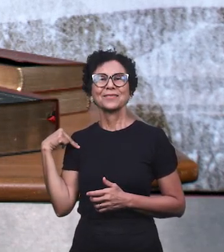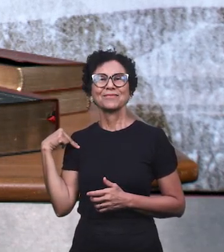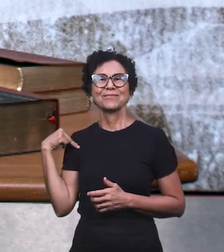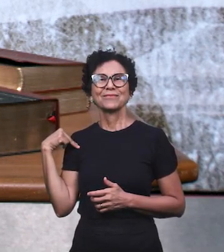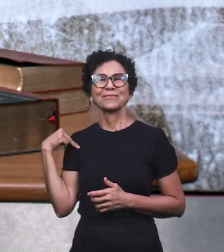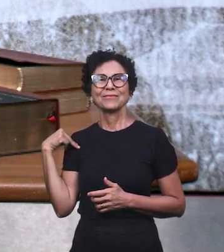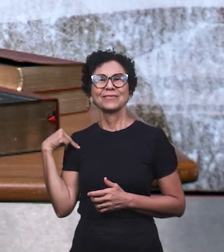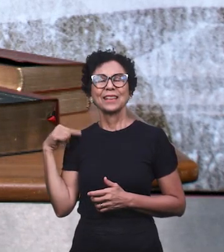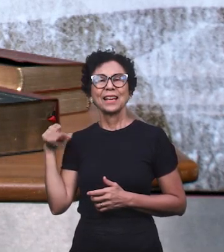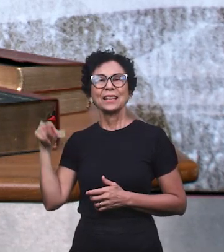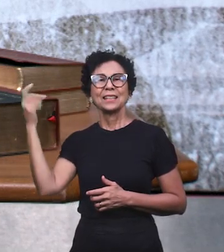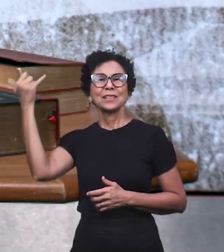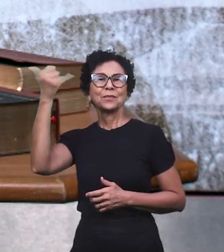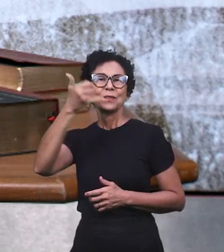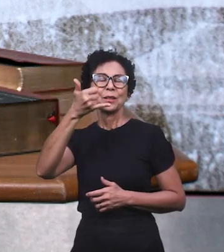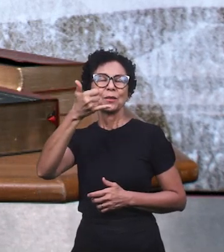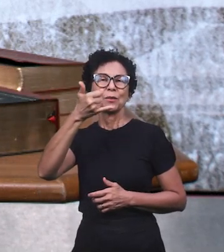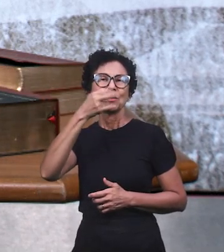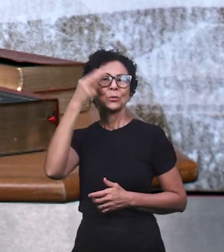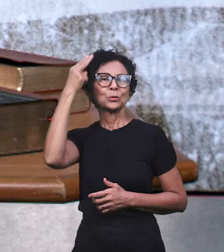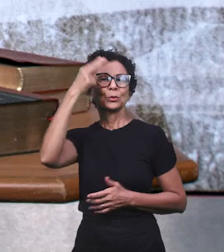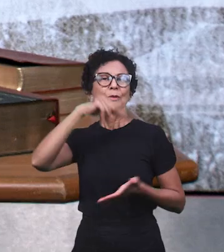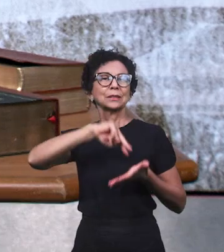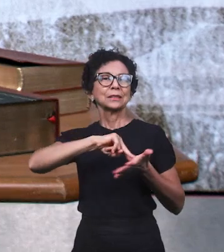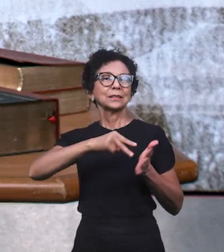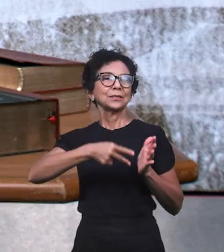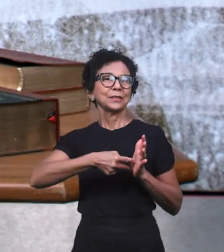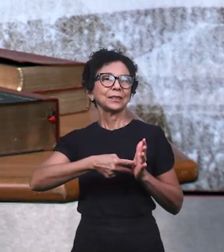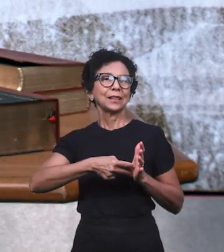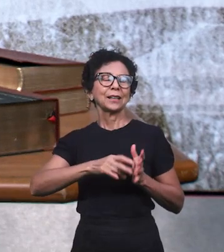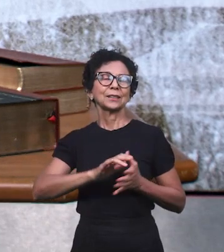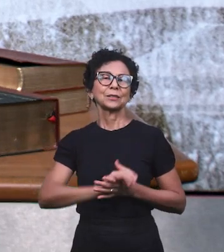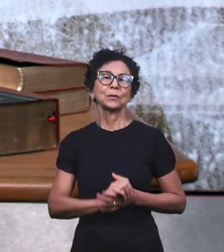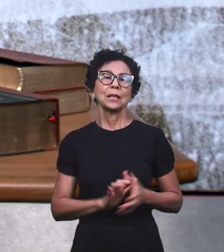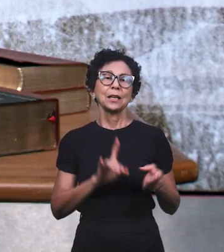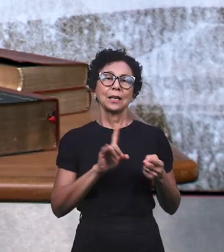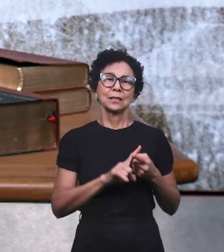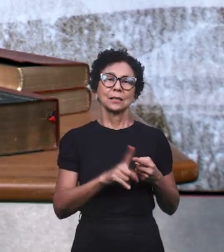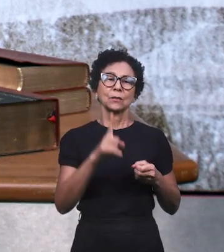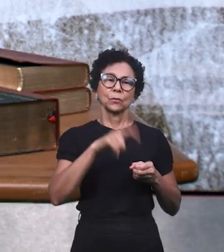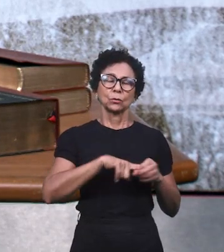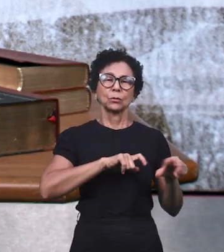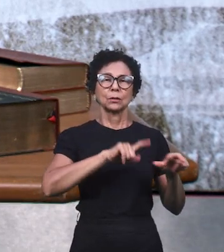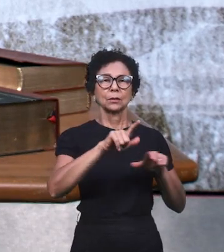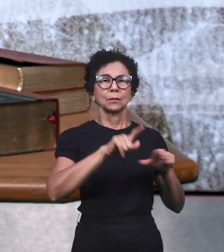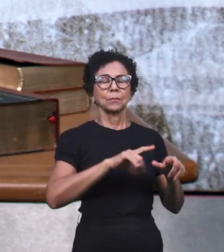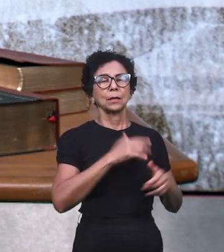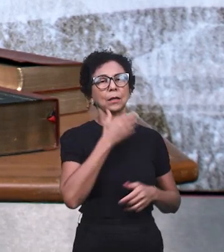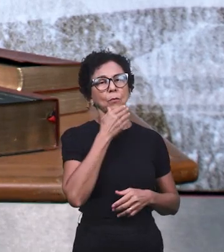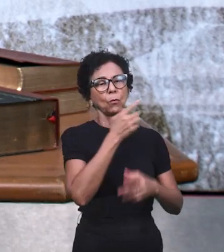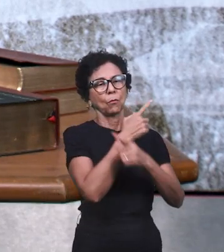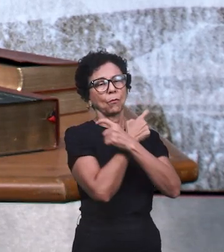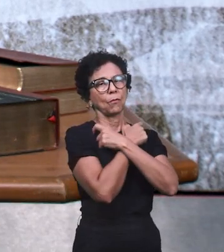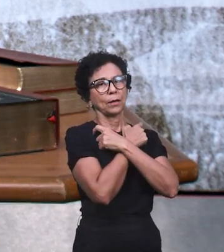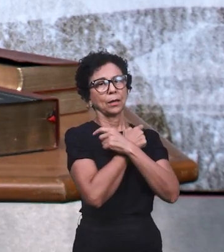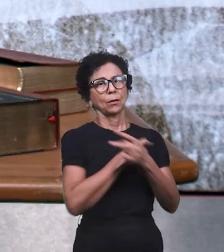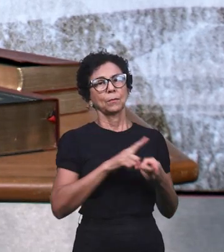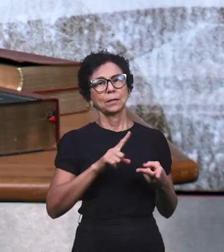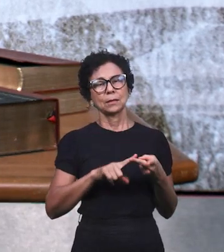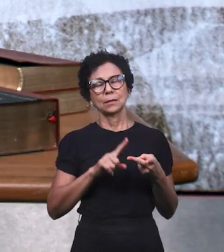assim aconteceu. O copeiro-mor voltou a trabalhar com Faraó e o padeiro-mor, ele foi